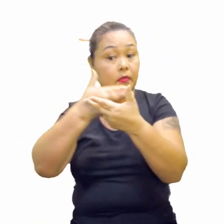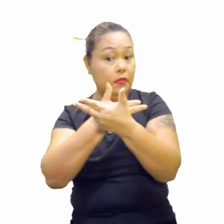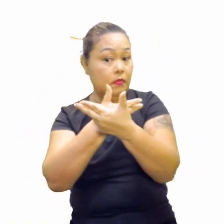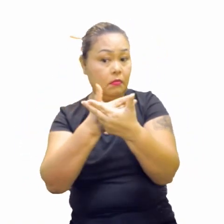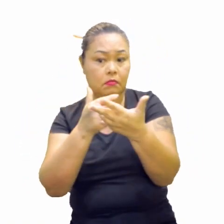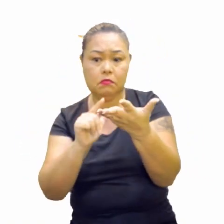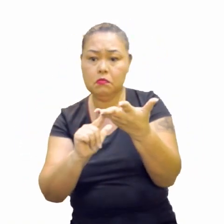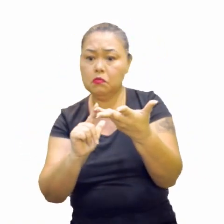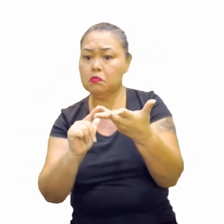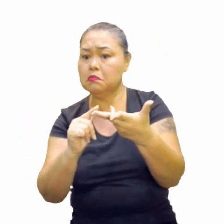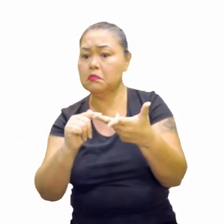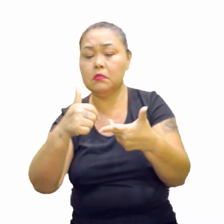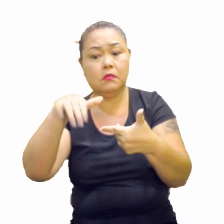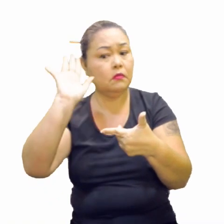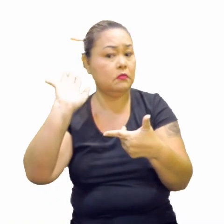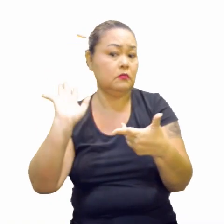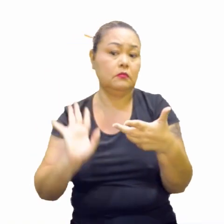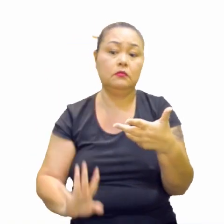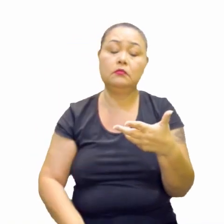outros produtos.